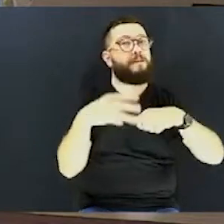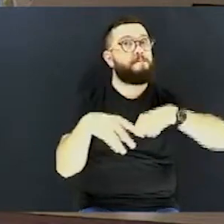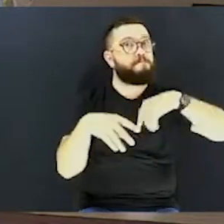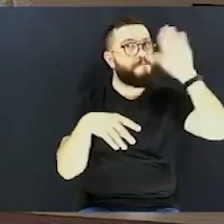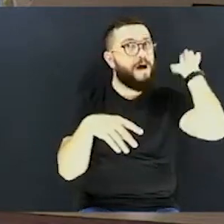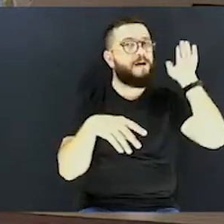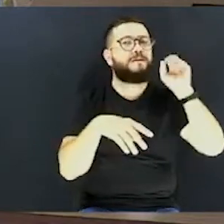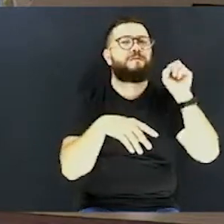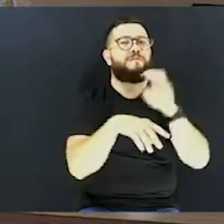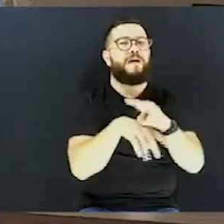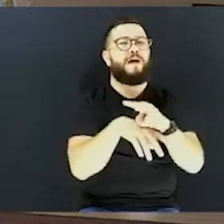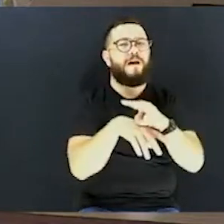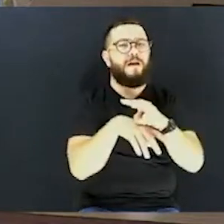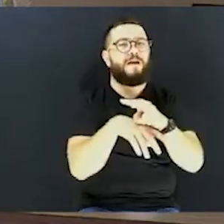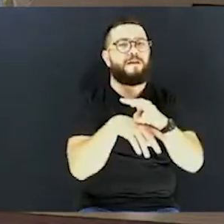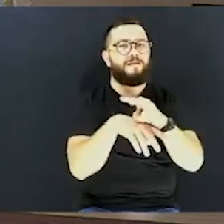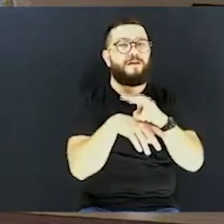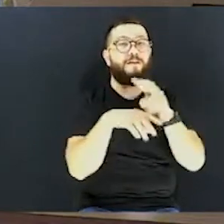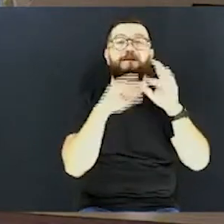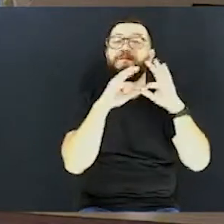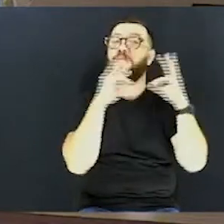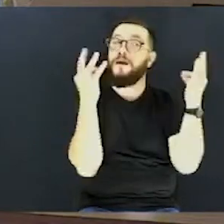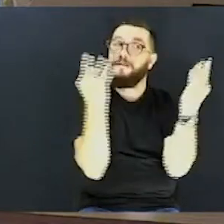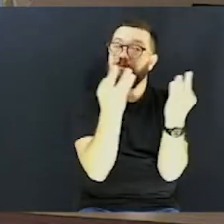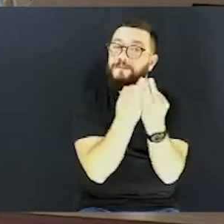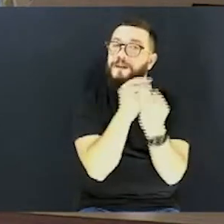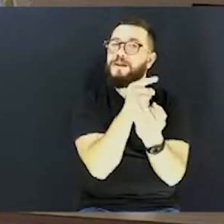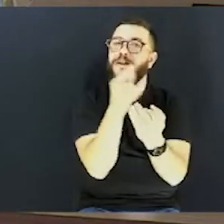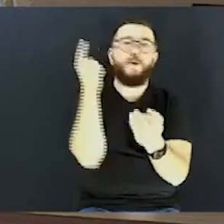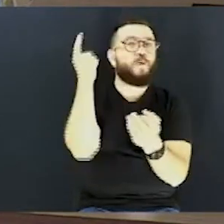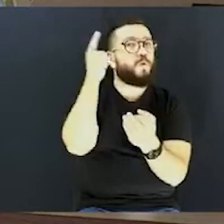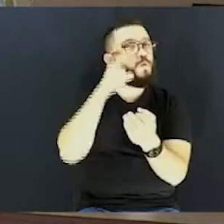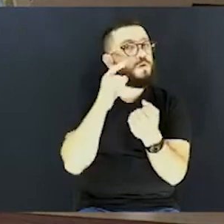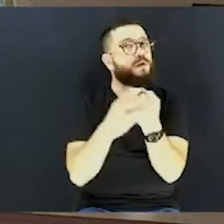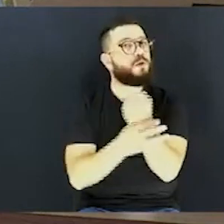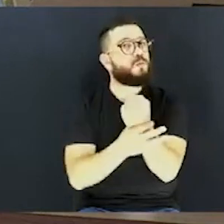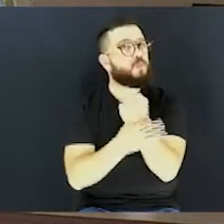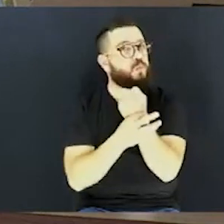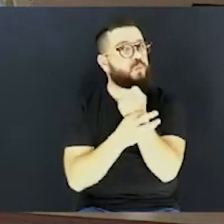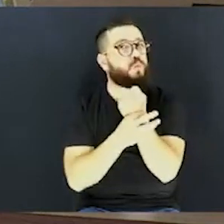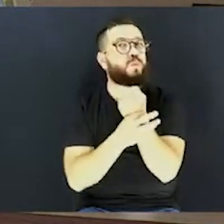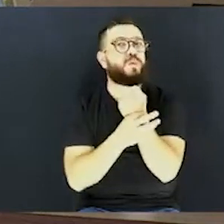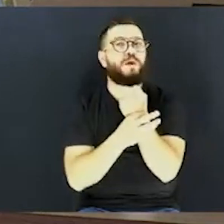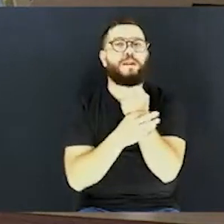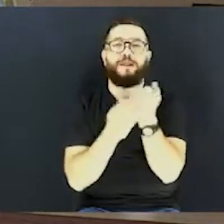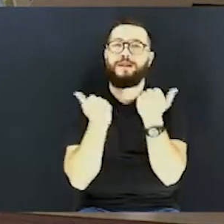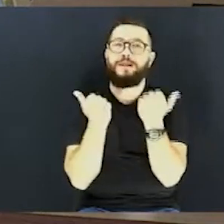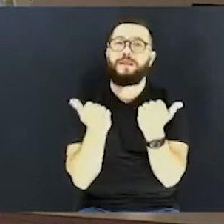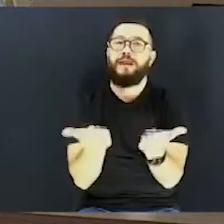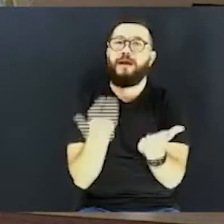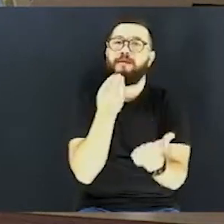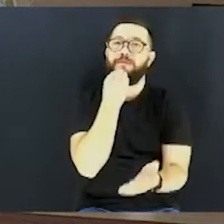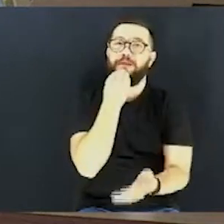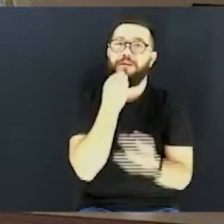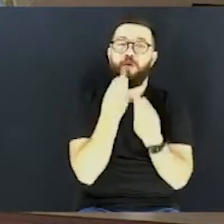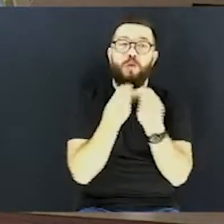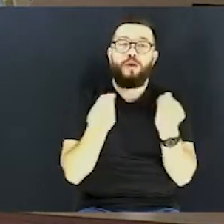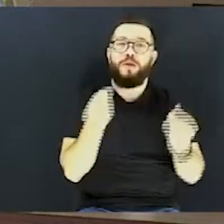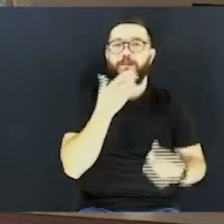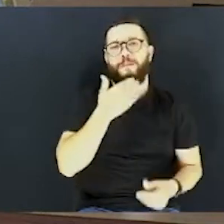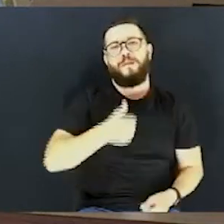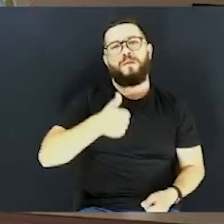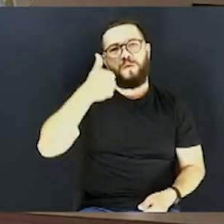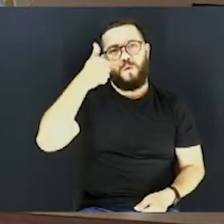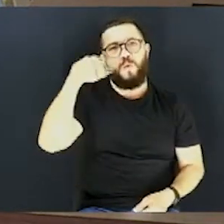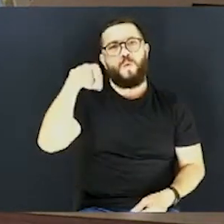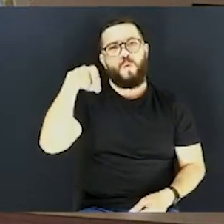importantíssimo para que a família também possa se estruturar e oferecer uma vida melhor, uma qualidade de vida melhor para as crianças. Então, eu